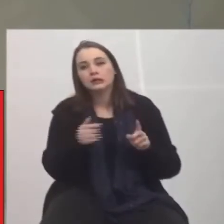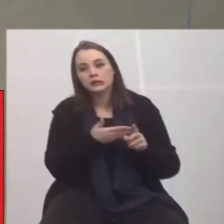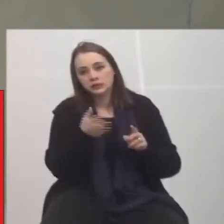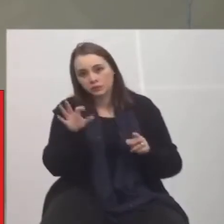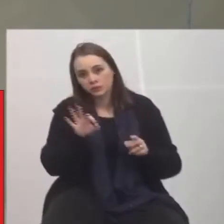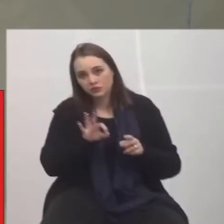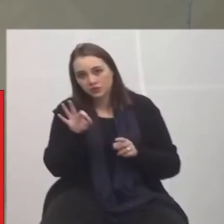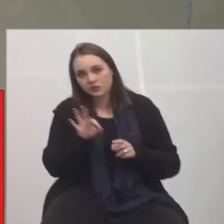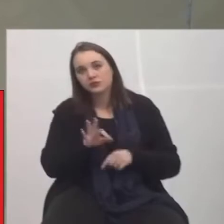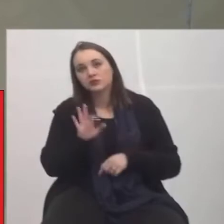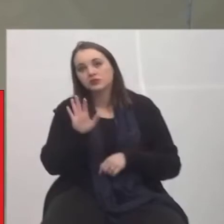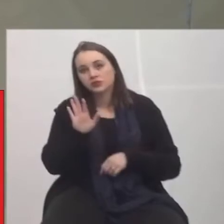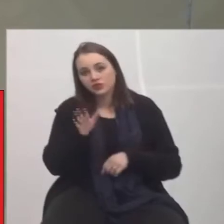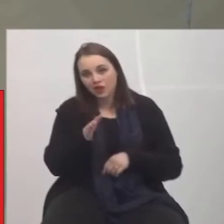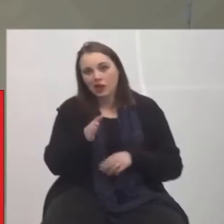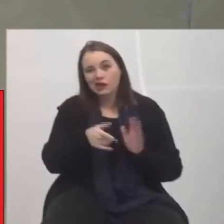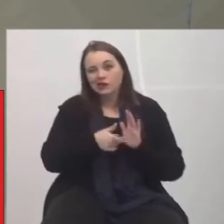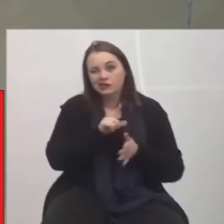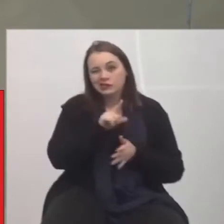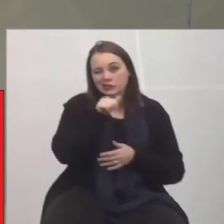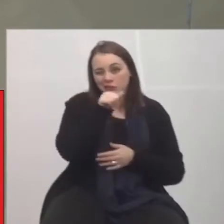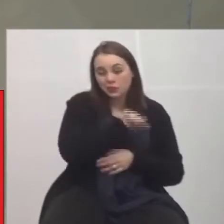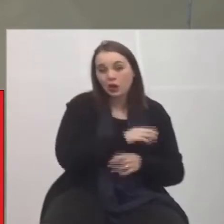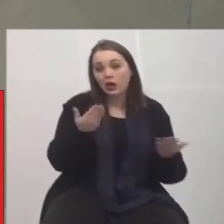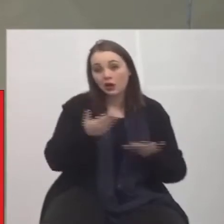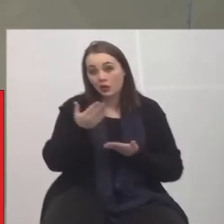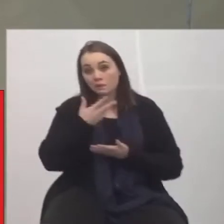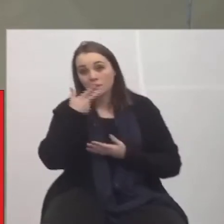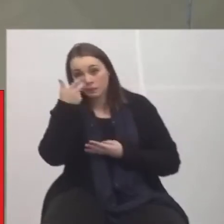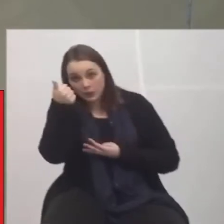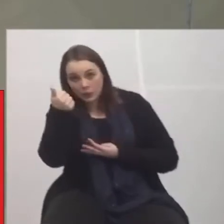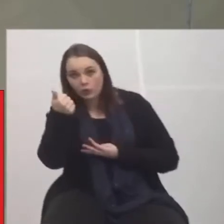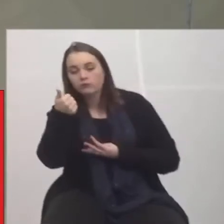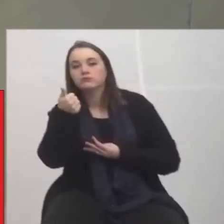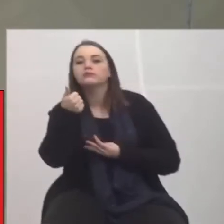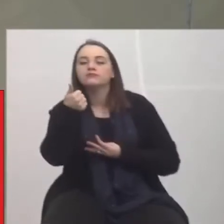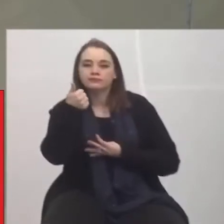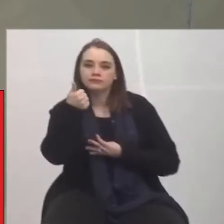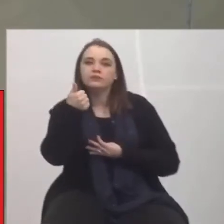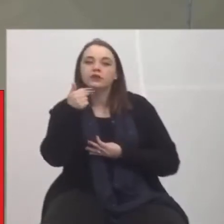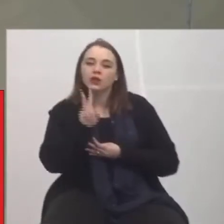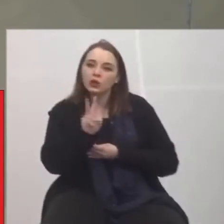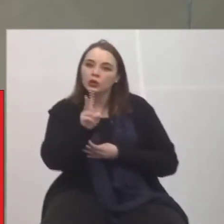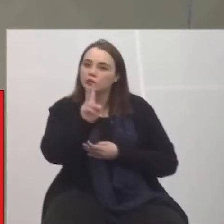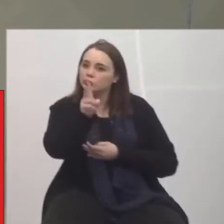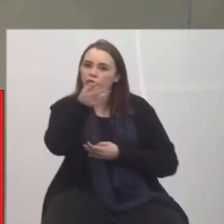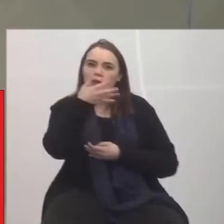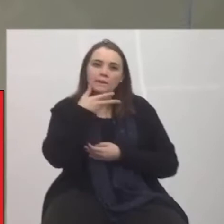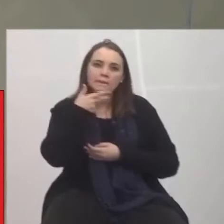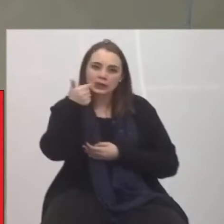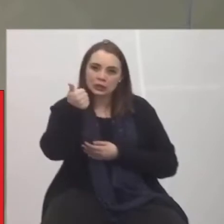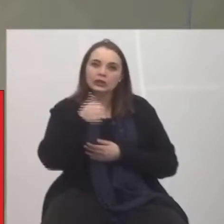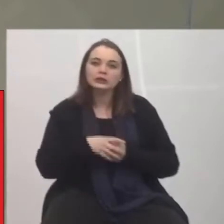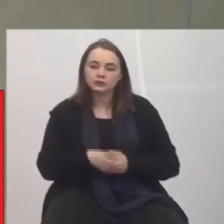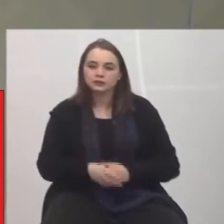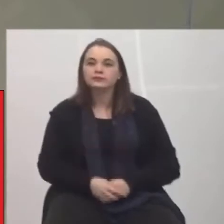que já foi muito pior, né? E ele segue nesse ritmo